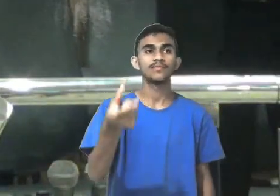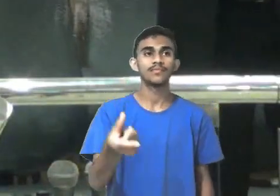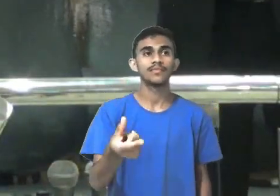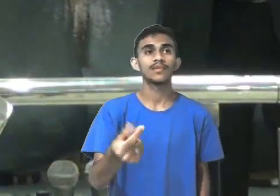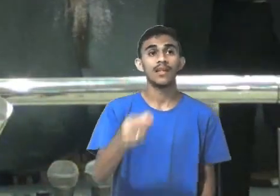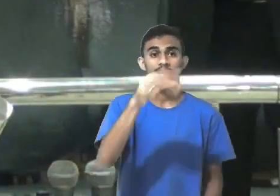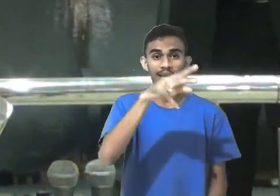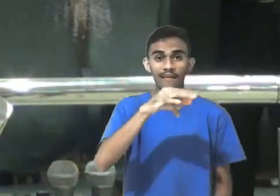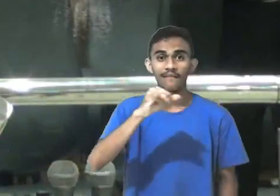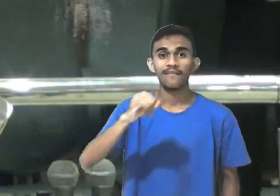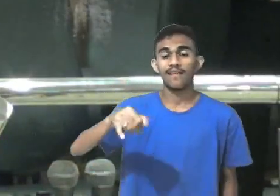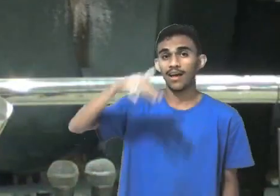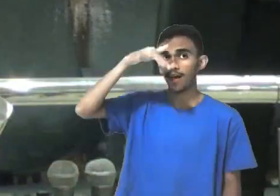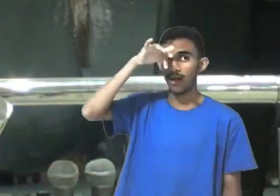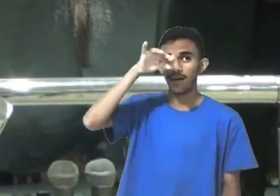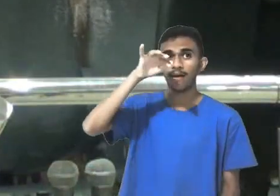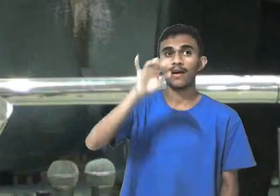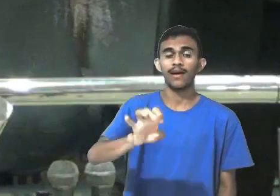eterno,